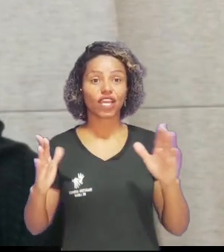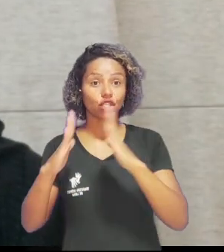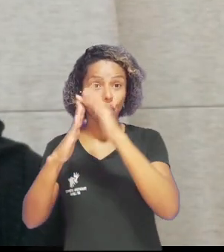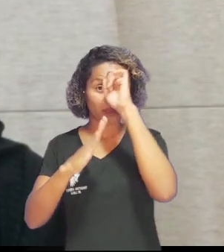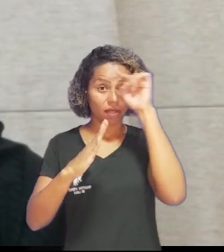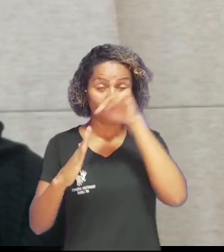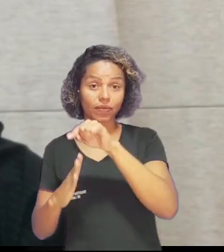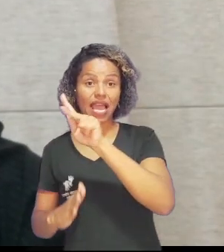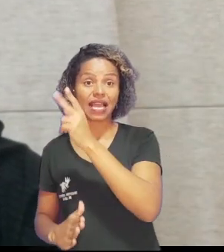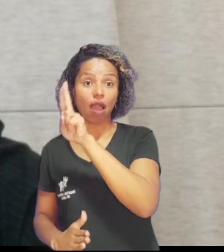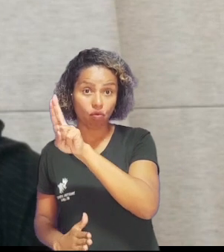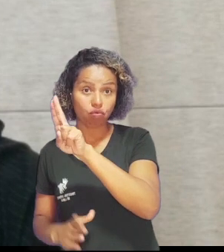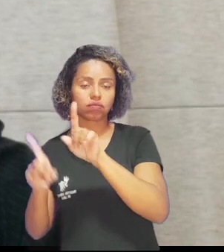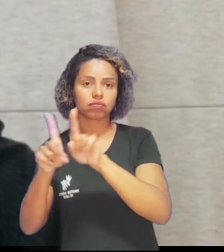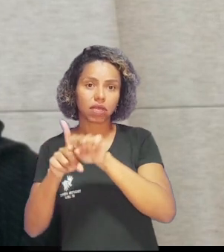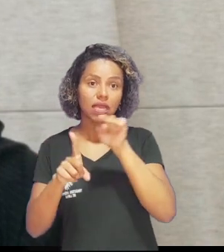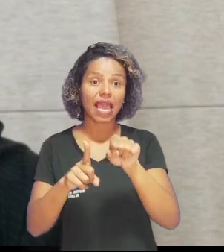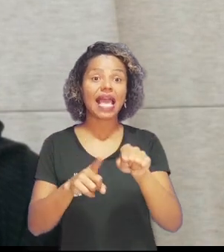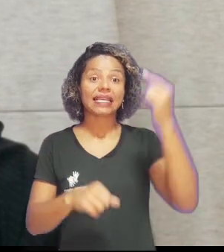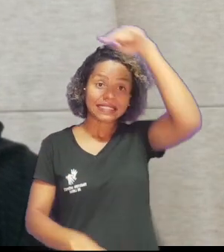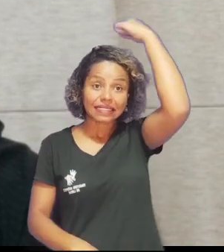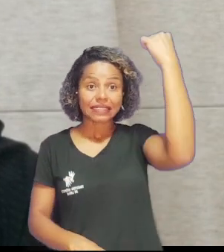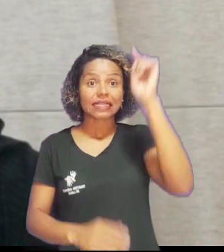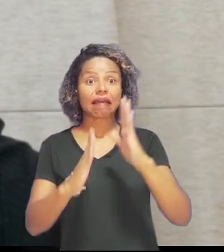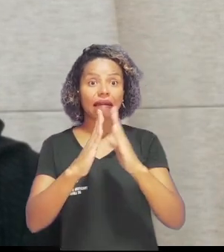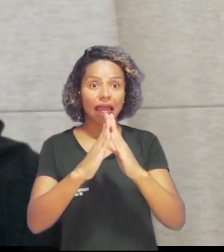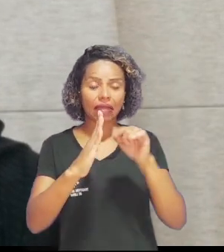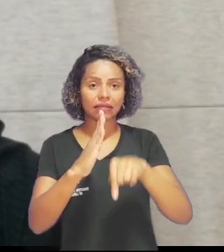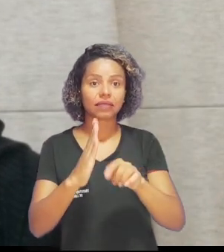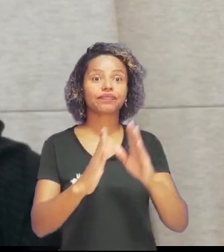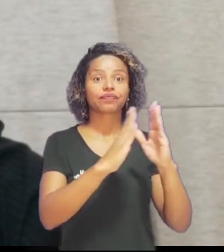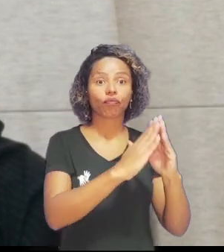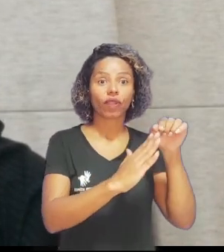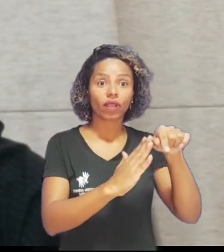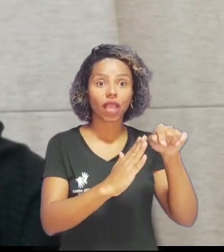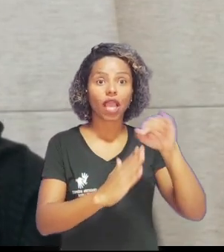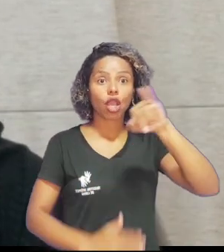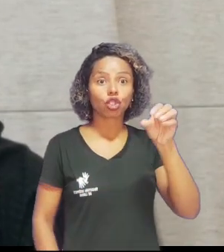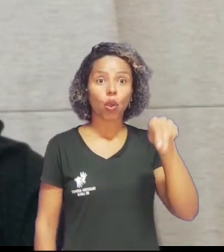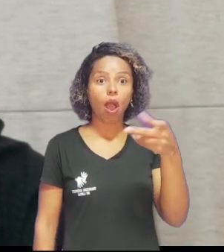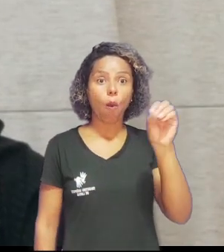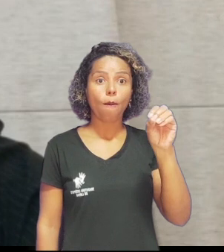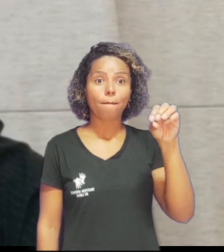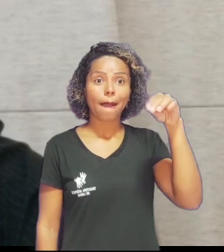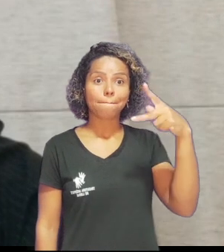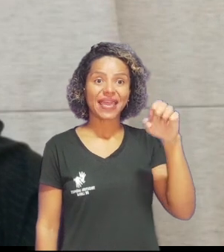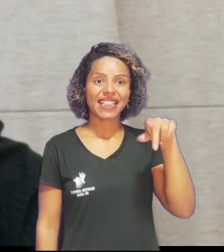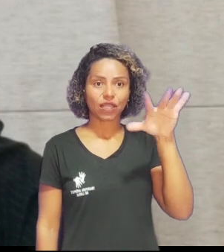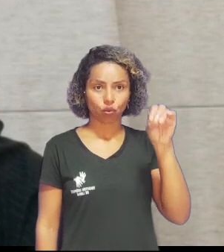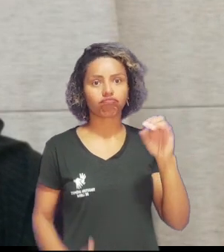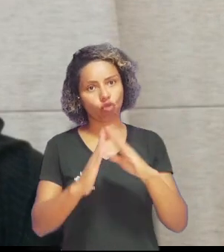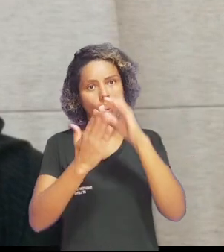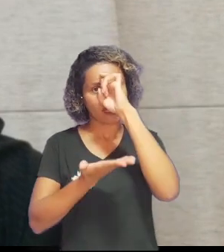em três hospitais da cidade. O HU Santa Catarina, a Santa Casa de Misericórdia de Juiz de Fora e o Hospital João